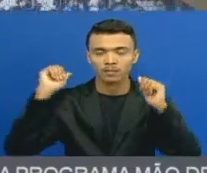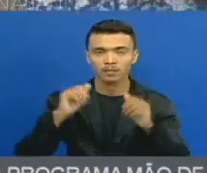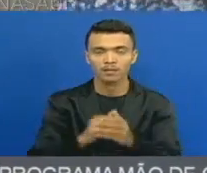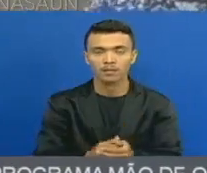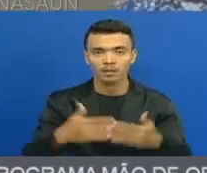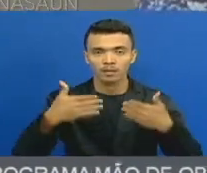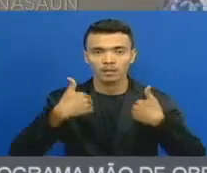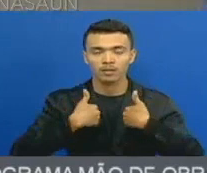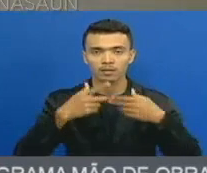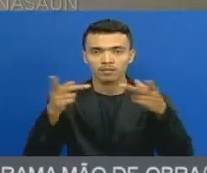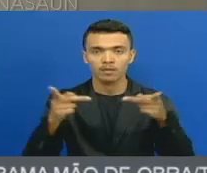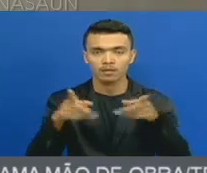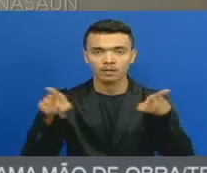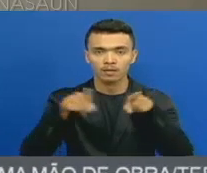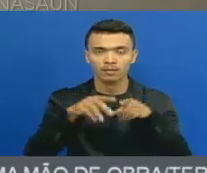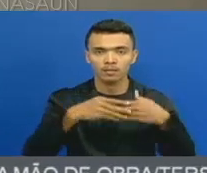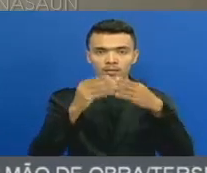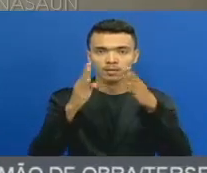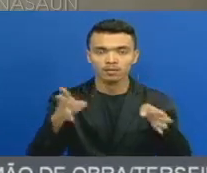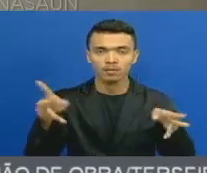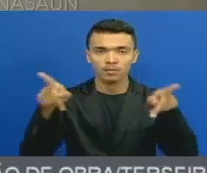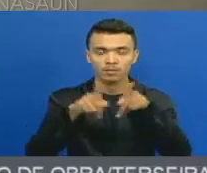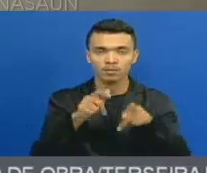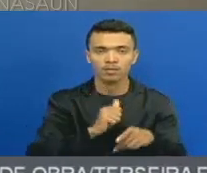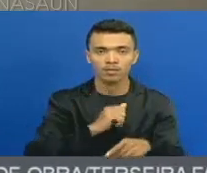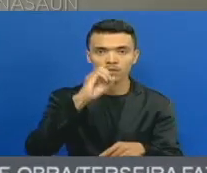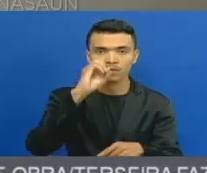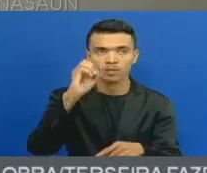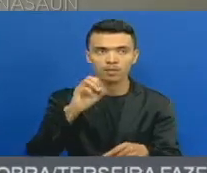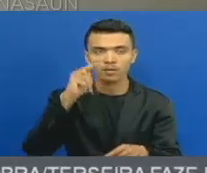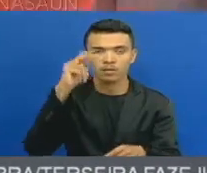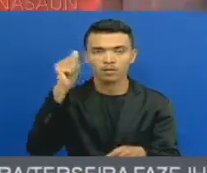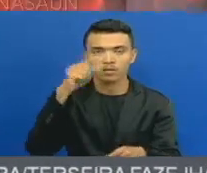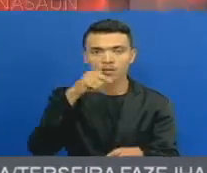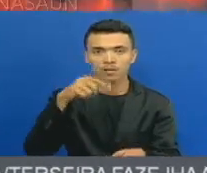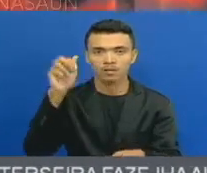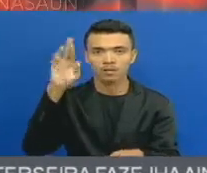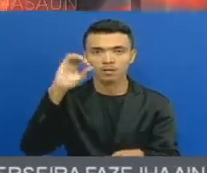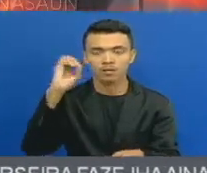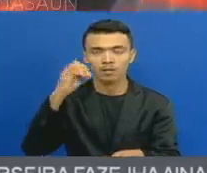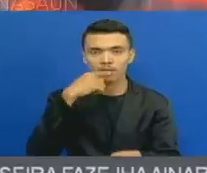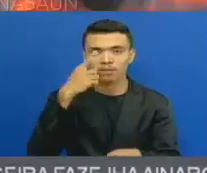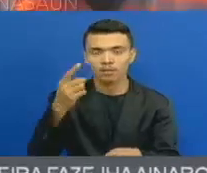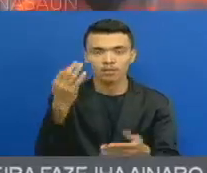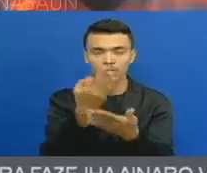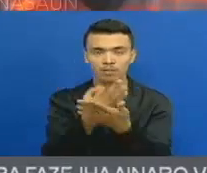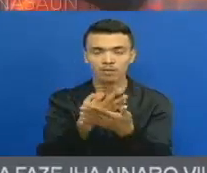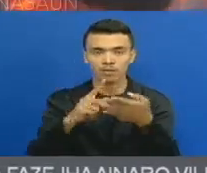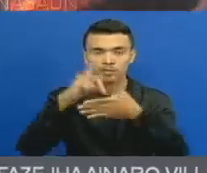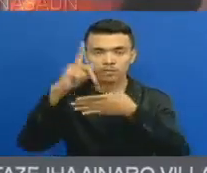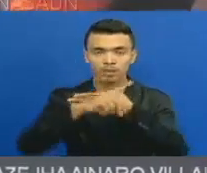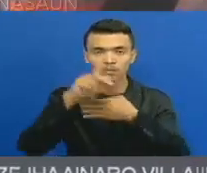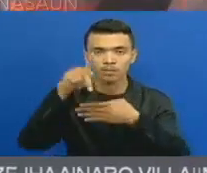E Rafatin Hanessan, administrador posto administrativo Ainaro, Nazário de Arauzo confirma orçamento para programa